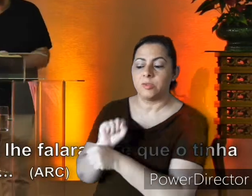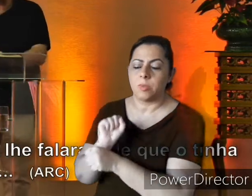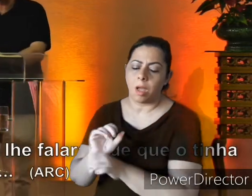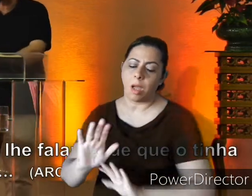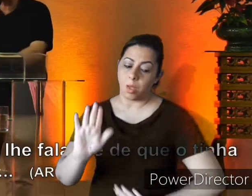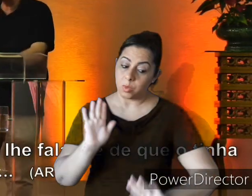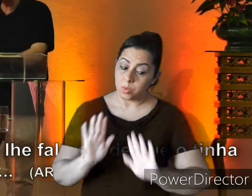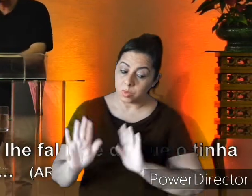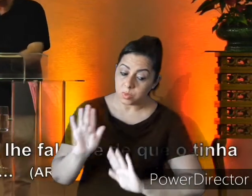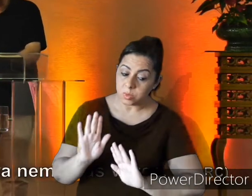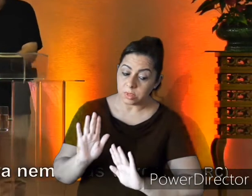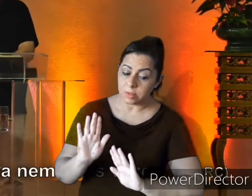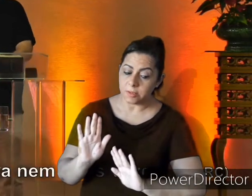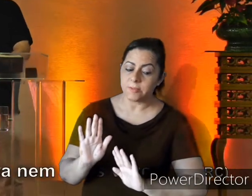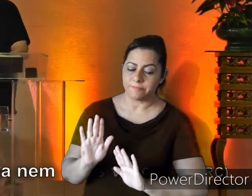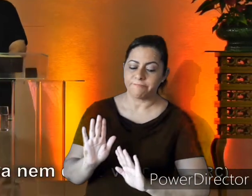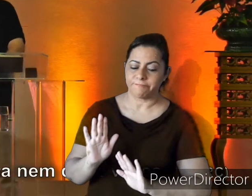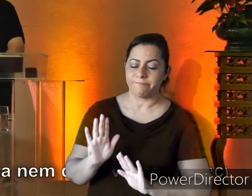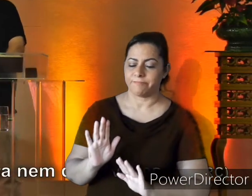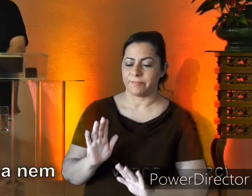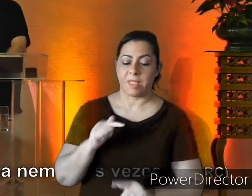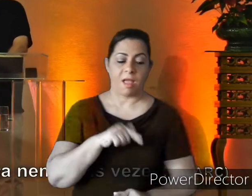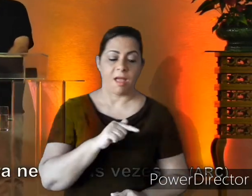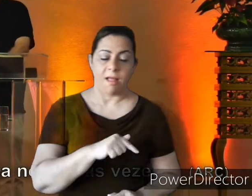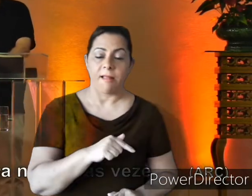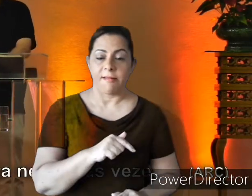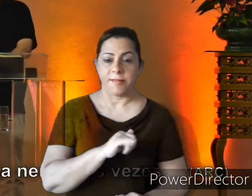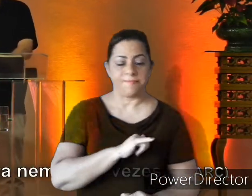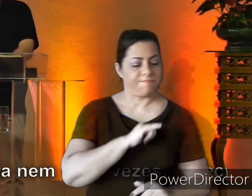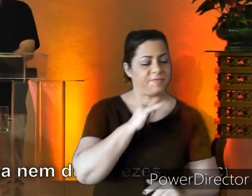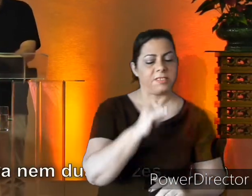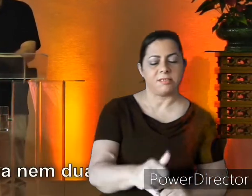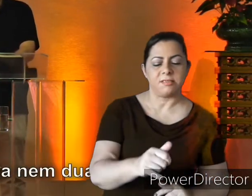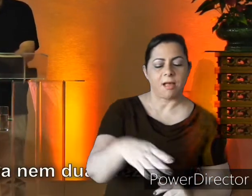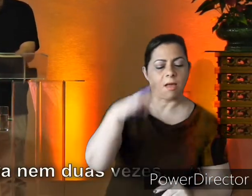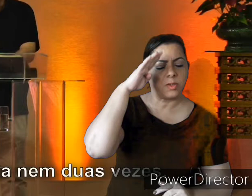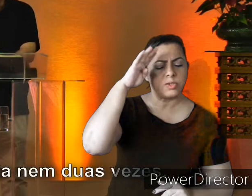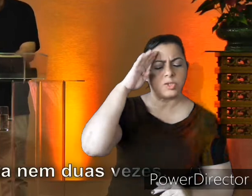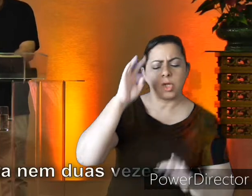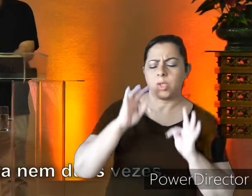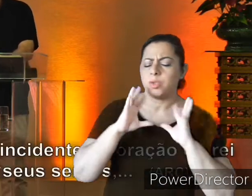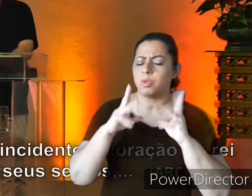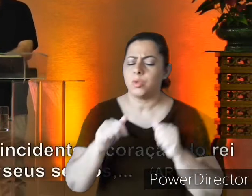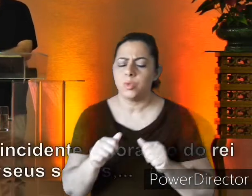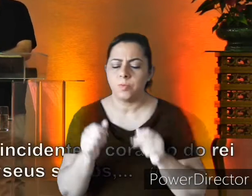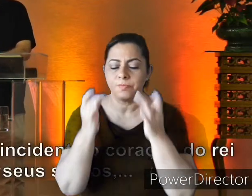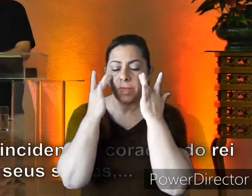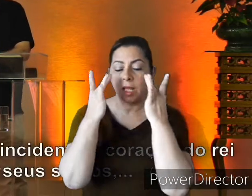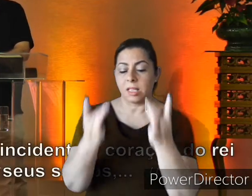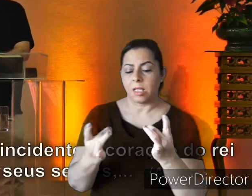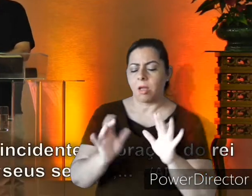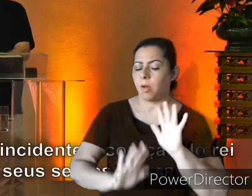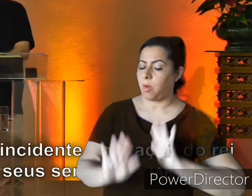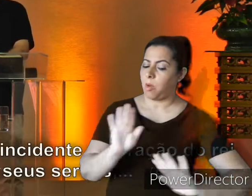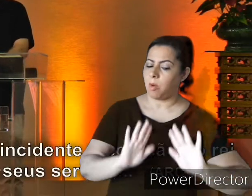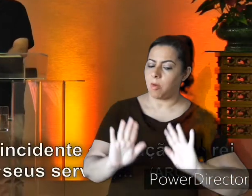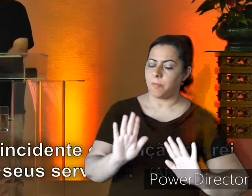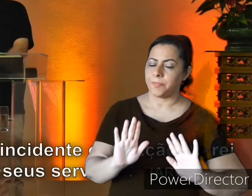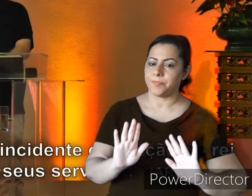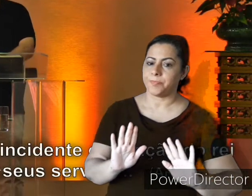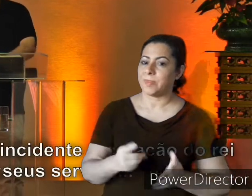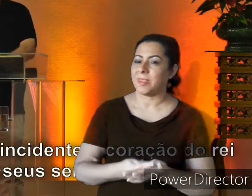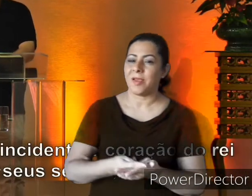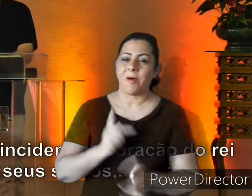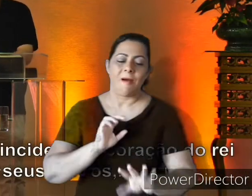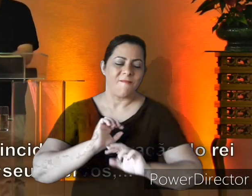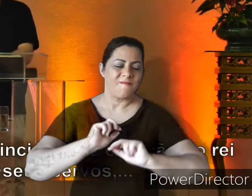e se guardou ali, não uma nem duas vezes. Então se turbou com este incidente o coração do rei da